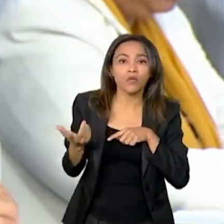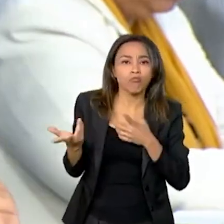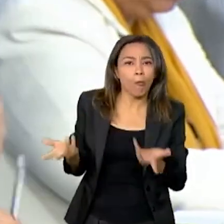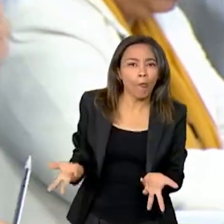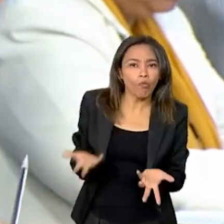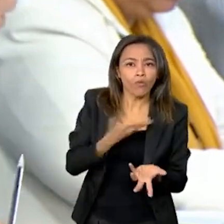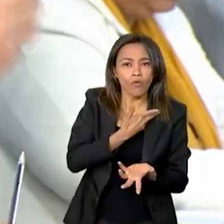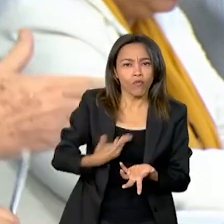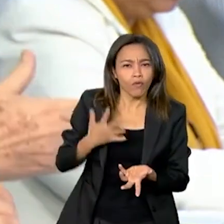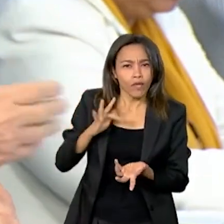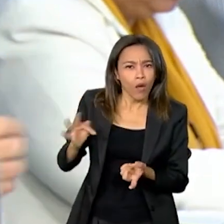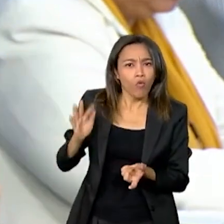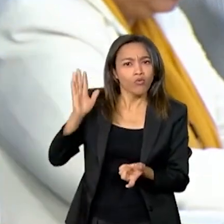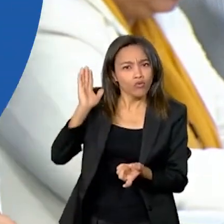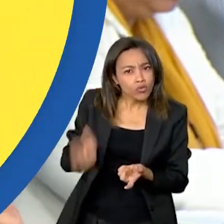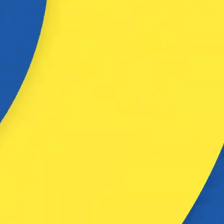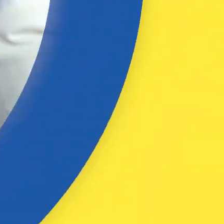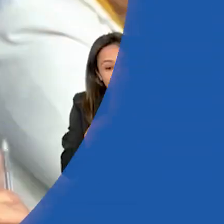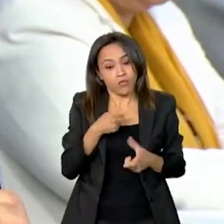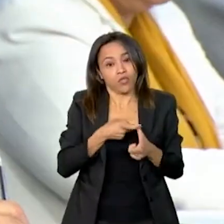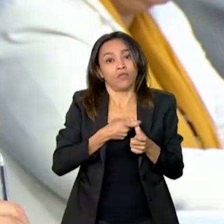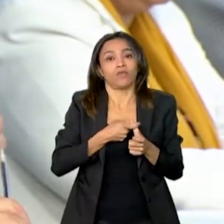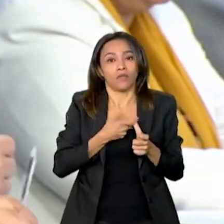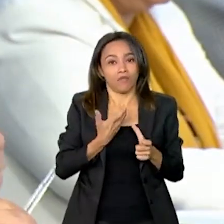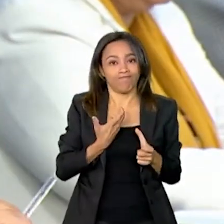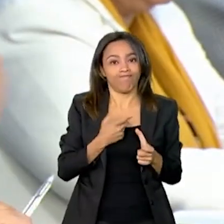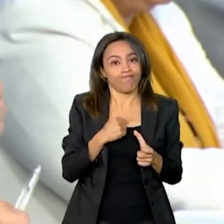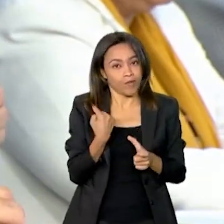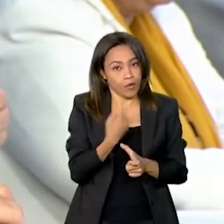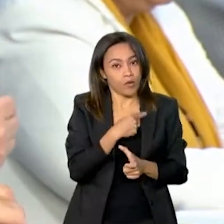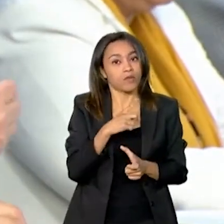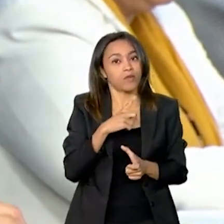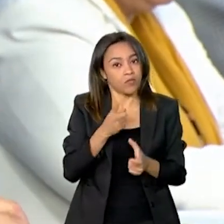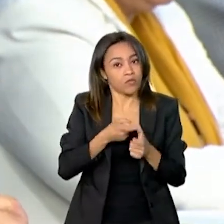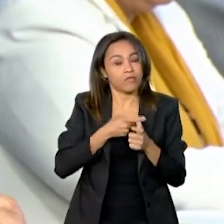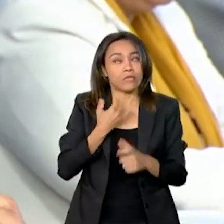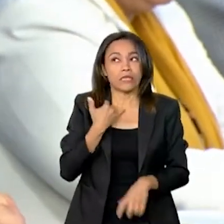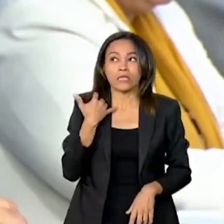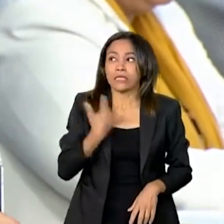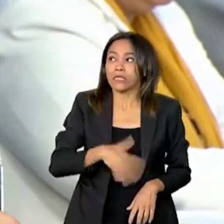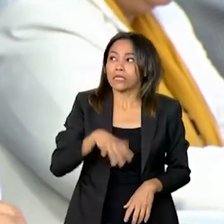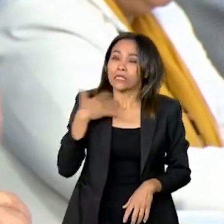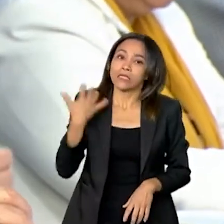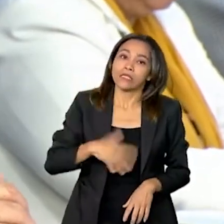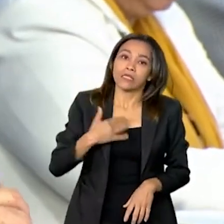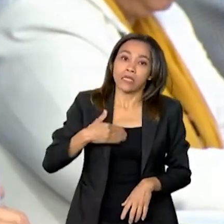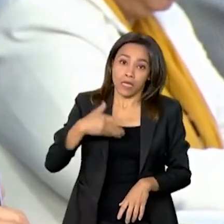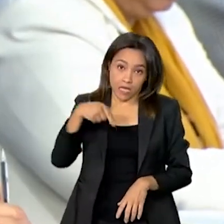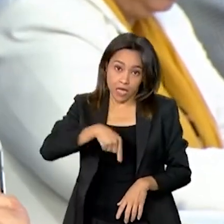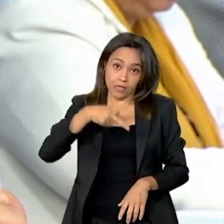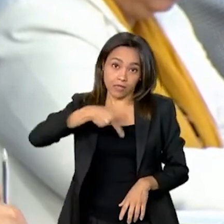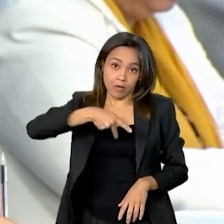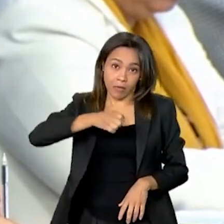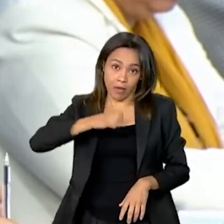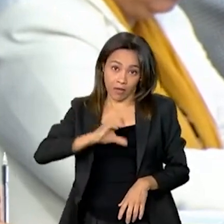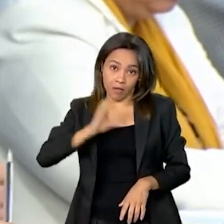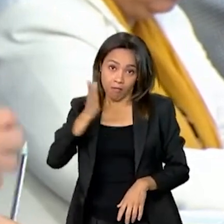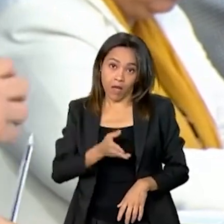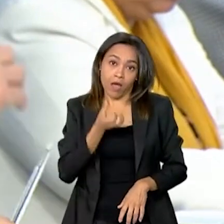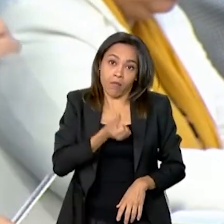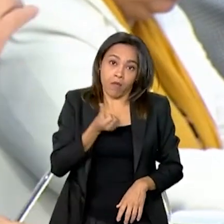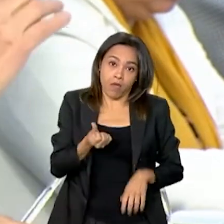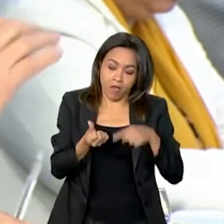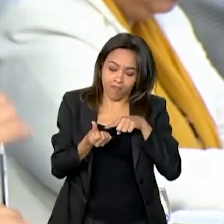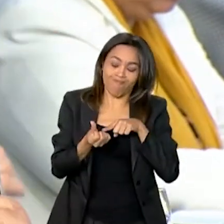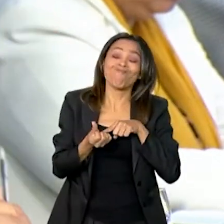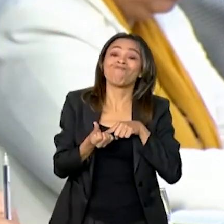a descentralização de receitas. Nós temos dívidas importantes e a nossa proposta da 66, que é da Confederação de Municípios, ela